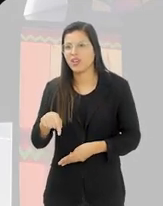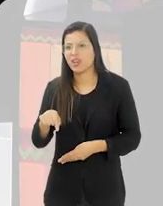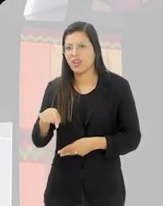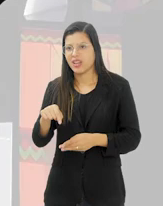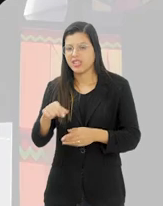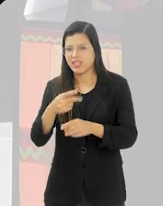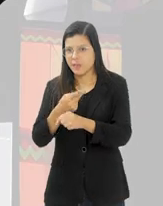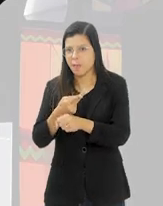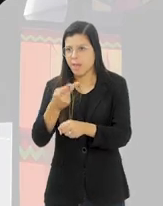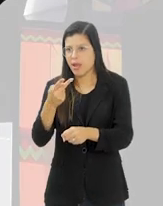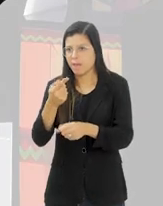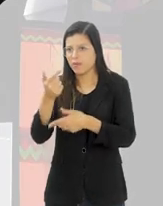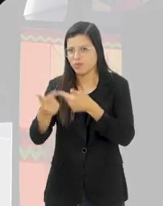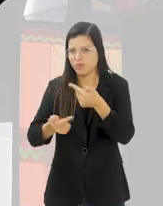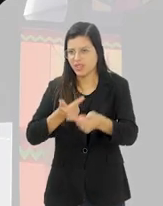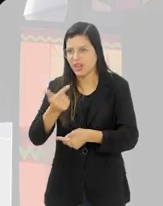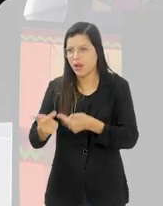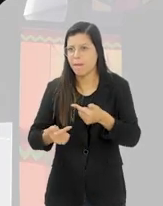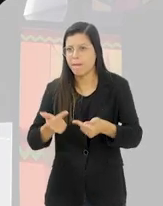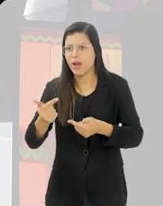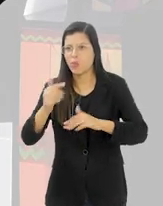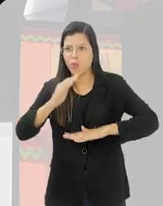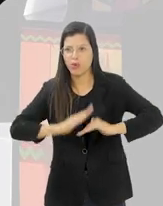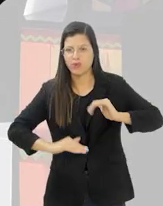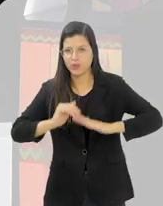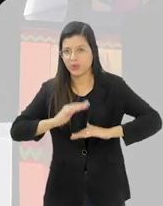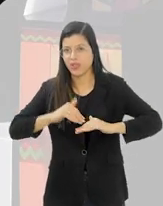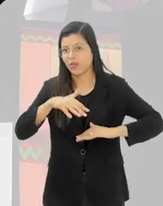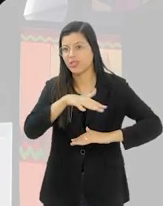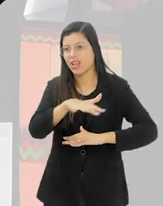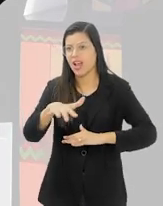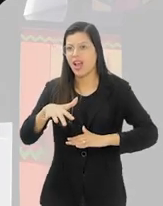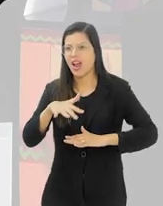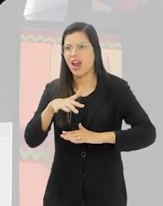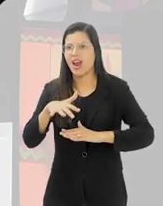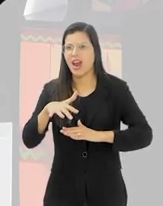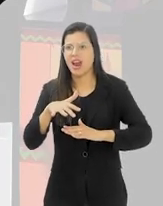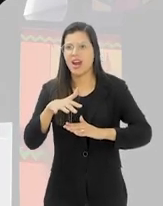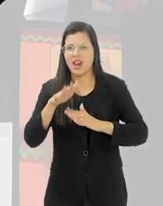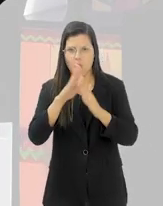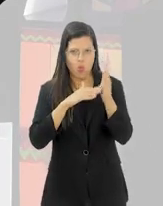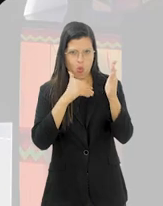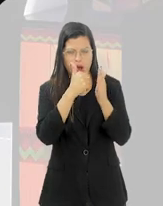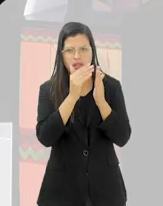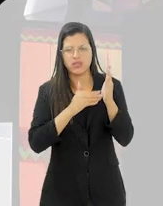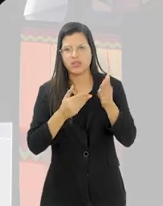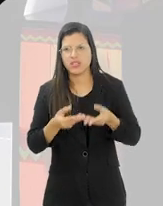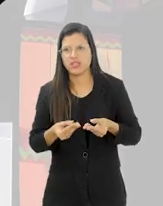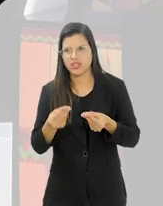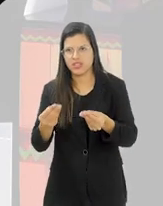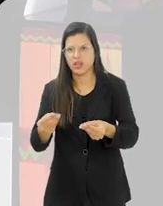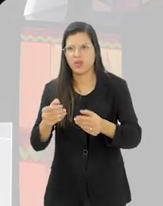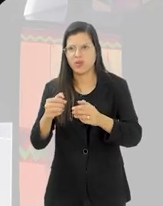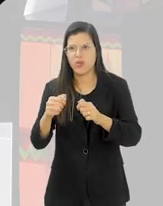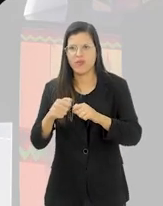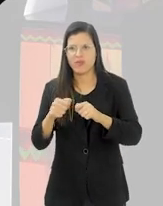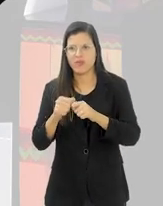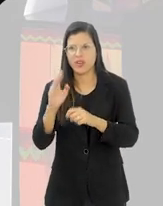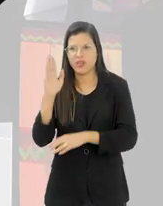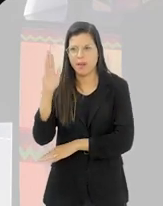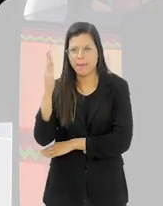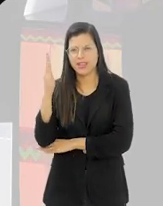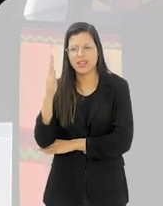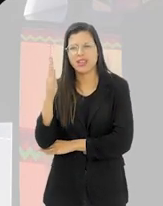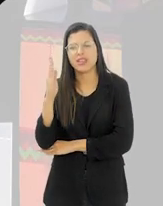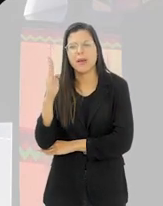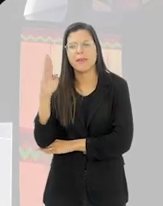obra, ela nasceu de um trabalho de um profissional da área, que é um quadro que a gente deu de presente para ele, todo feito na madeira, que